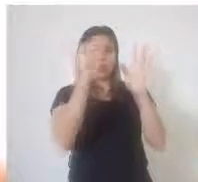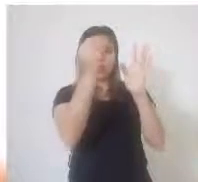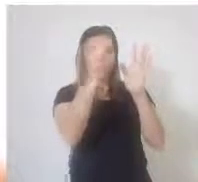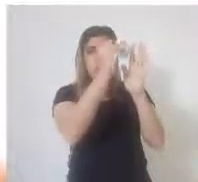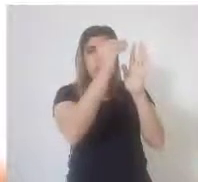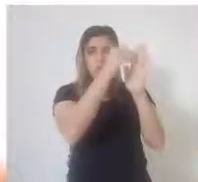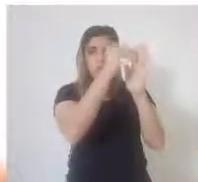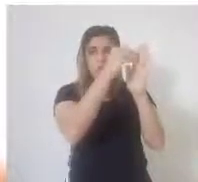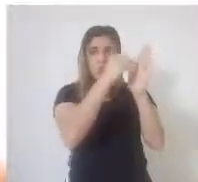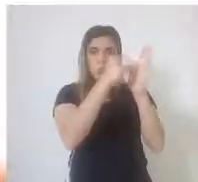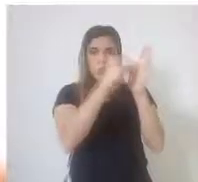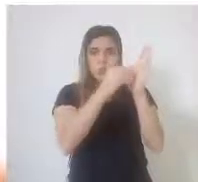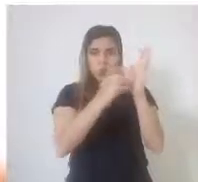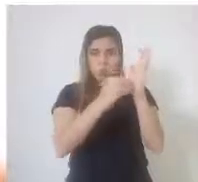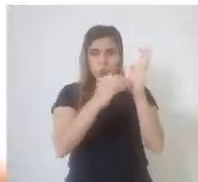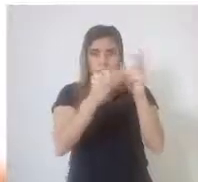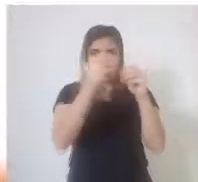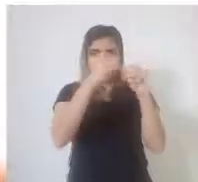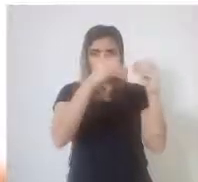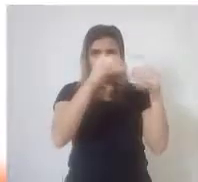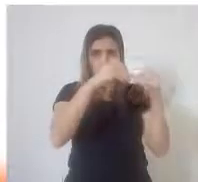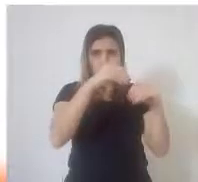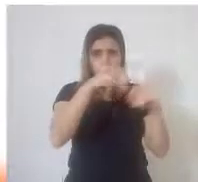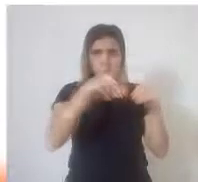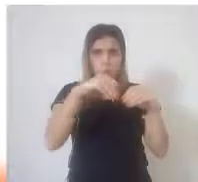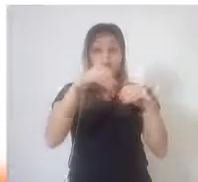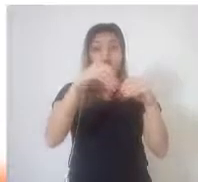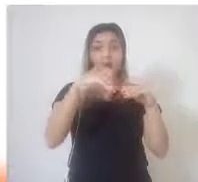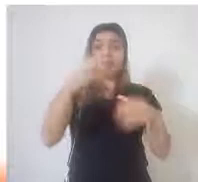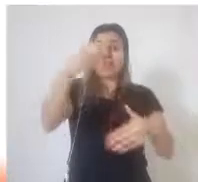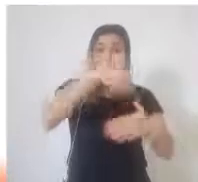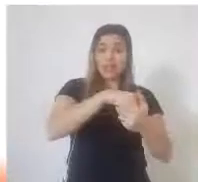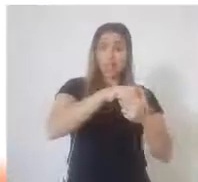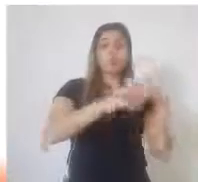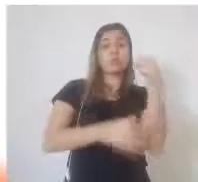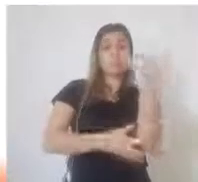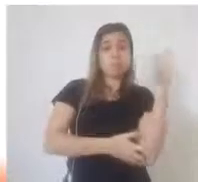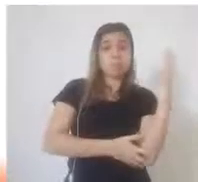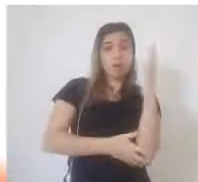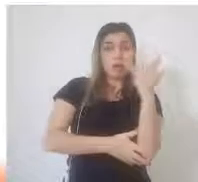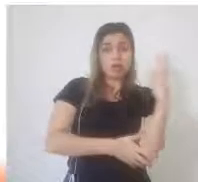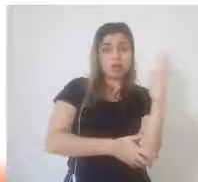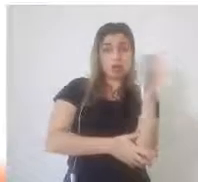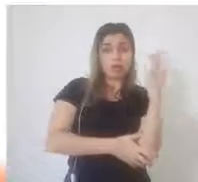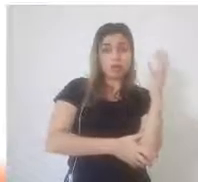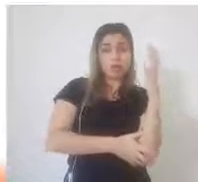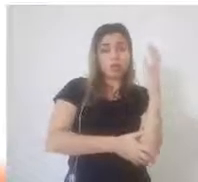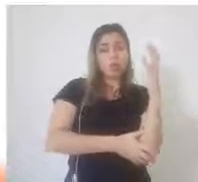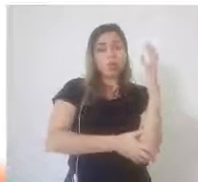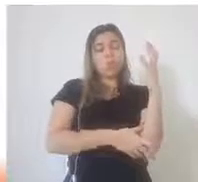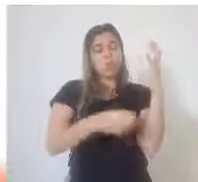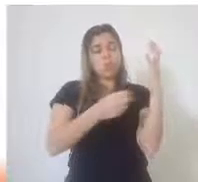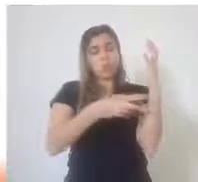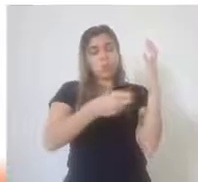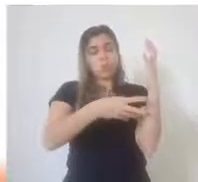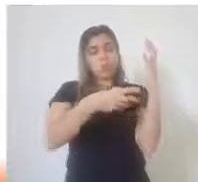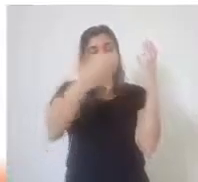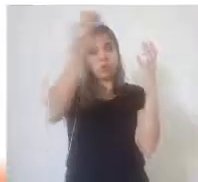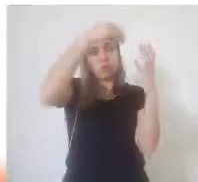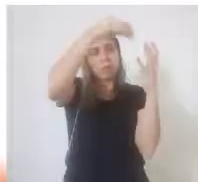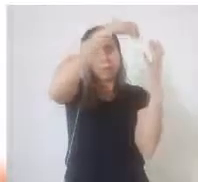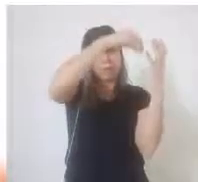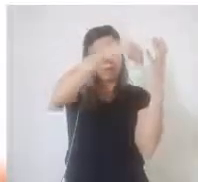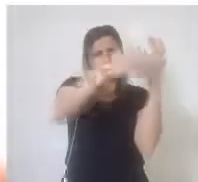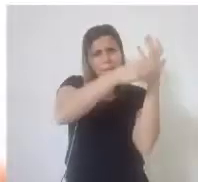ainda drasticamente dentro dos organismos, né? Ele é colocado nas plantações, ele é pulverizado